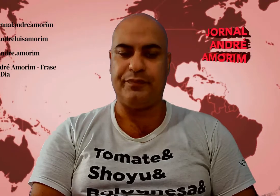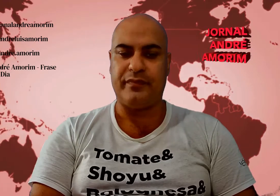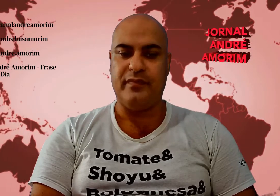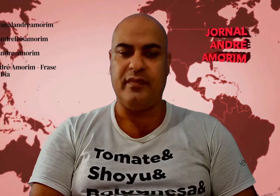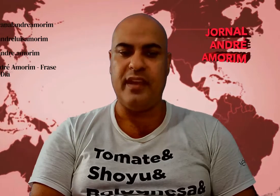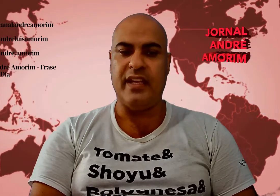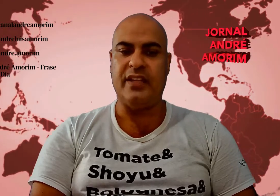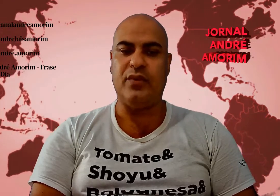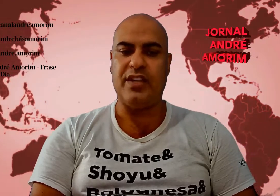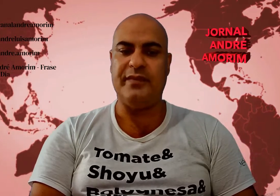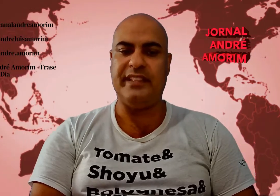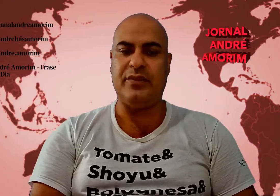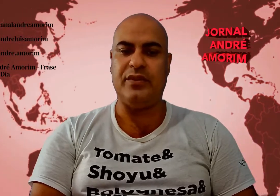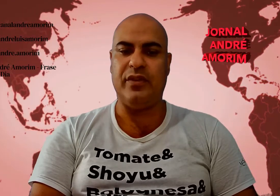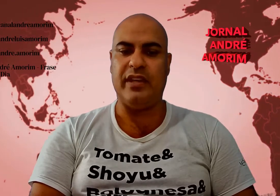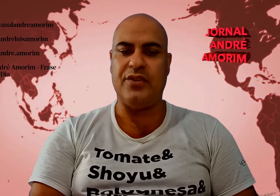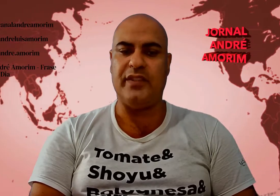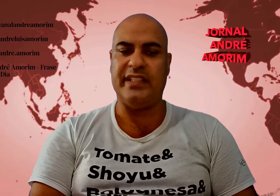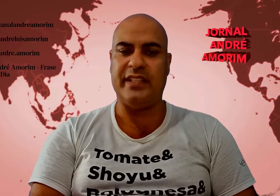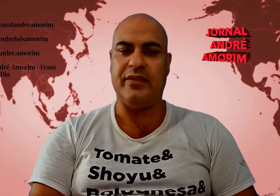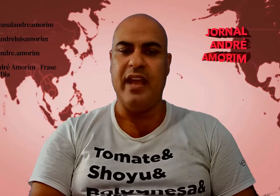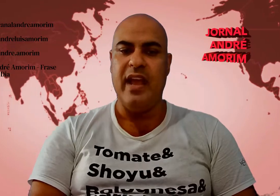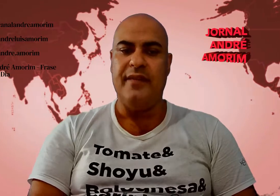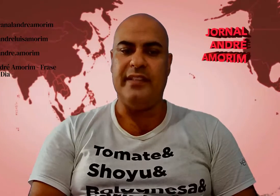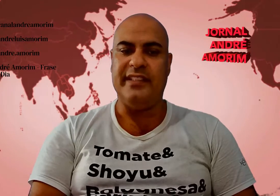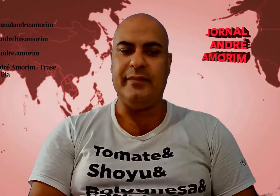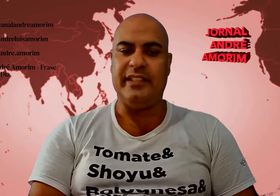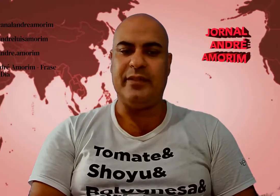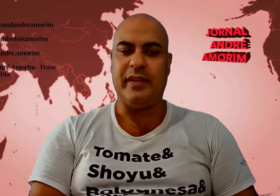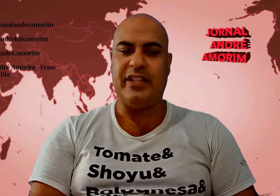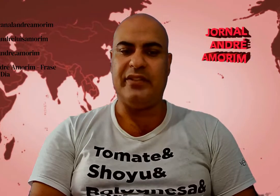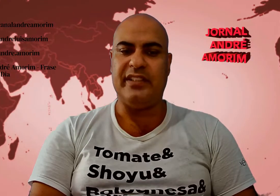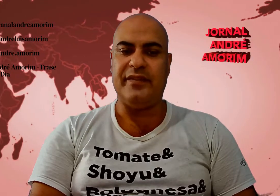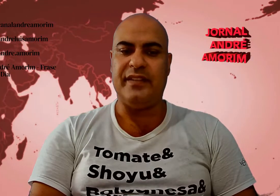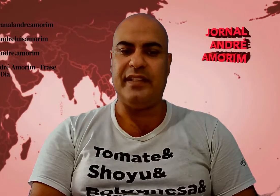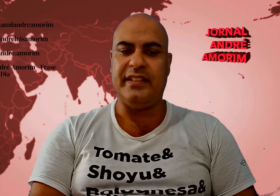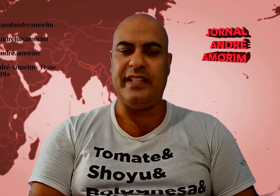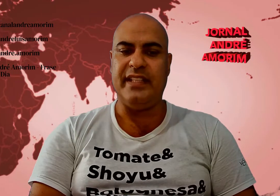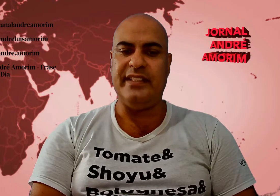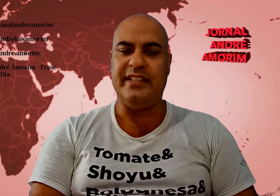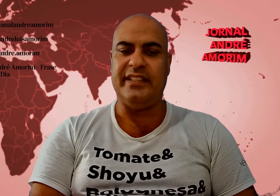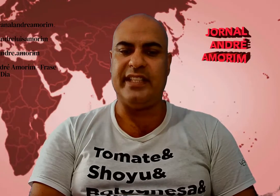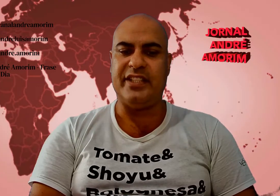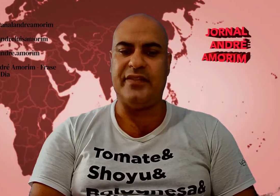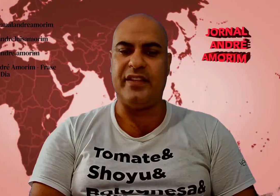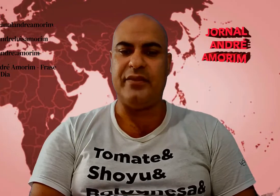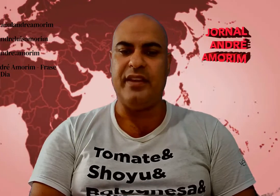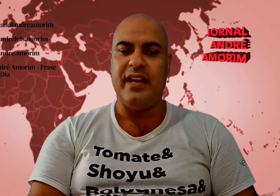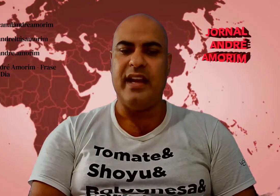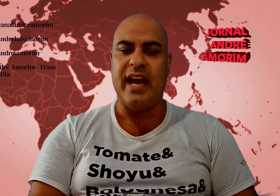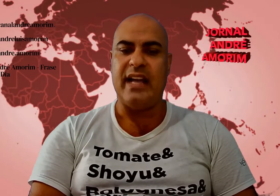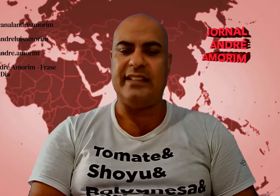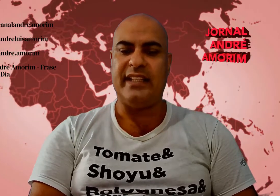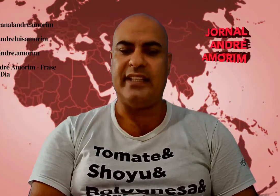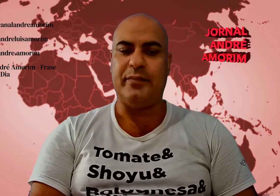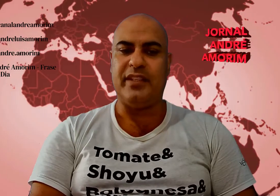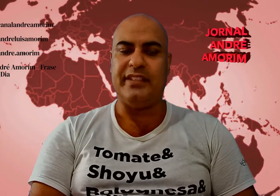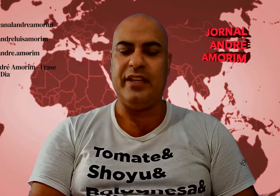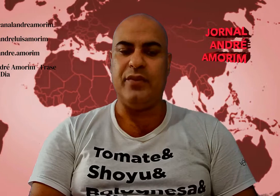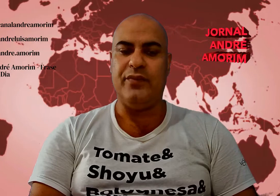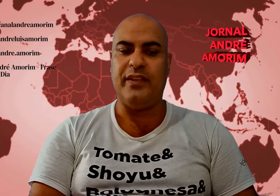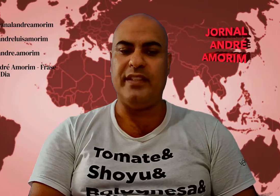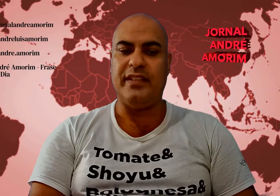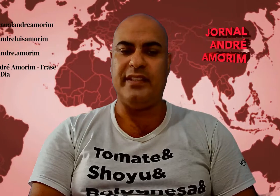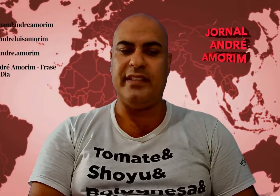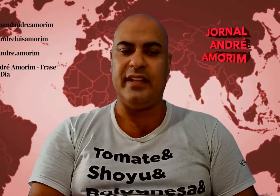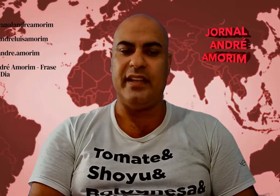apareceu, relatou o administrador do local de votação. Fizemos as explicações devidas e ele se diz satisfeito. As atas podem